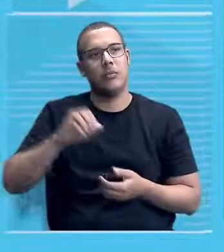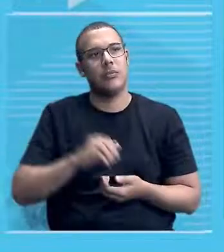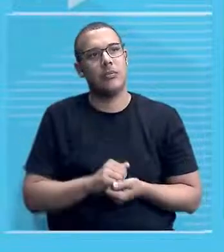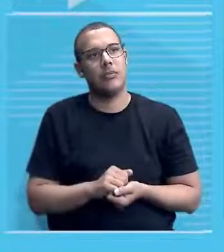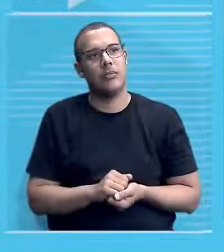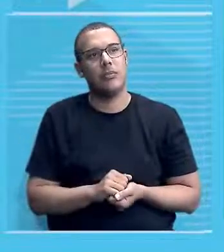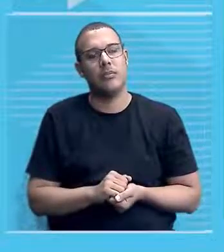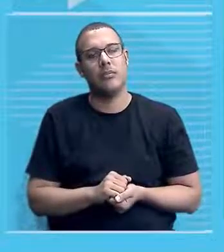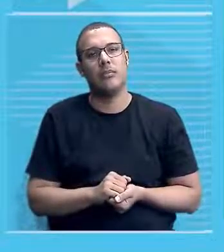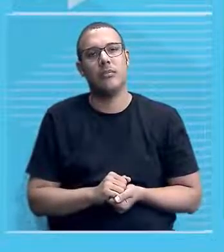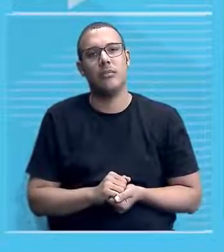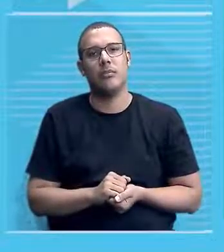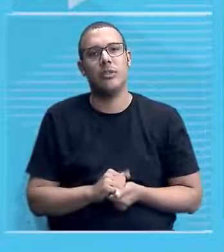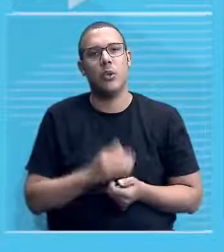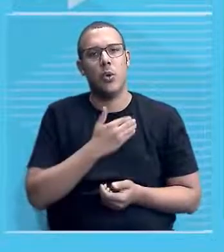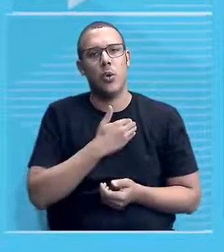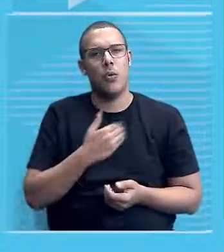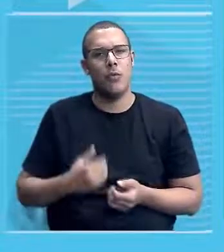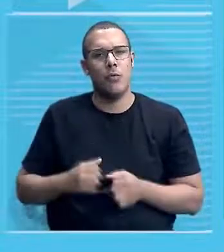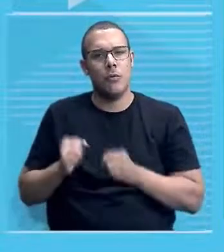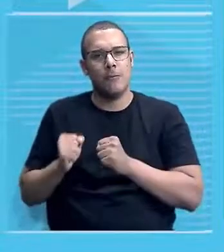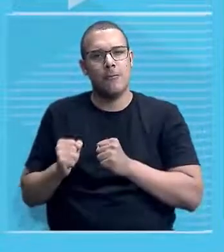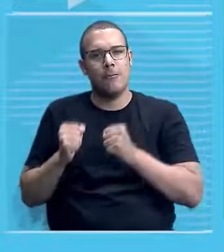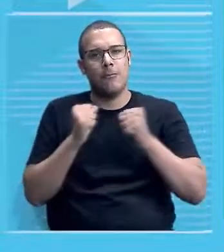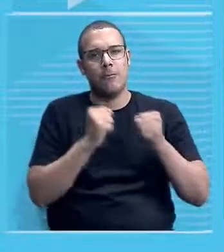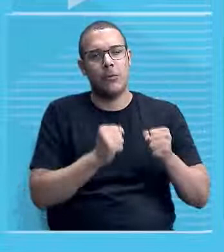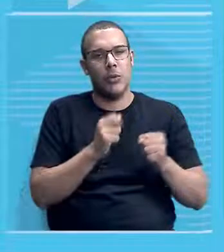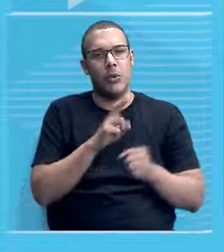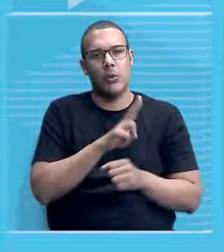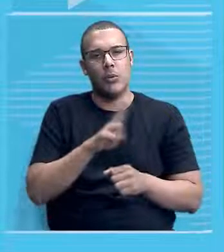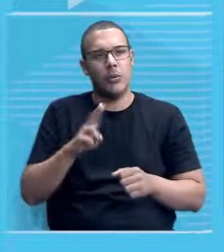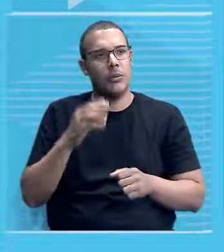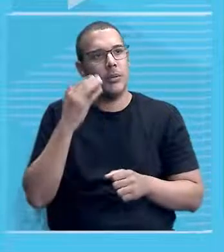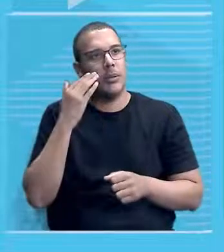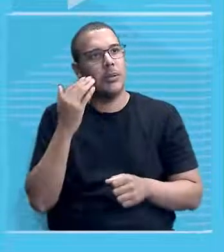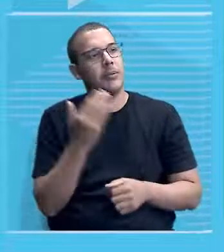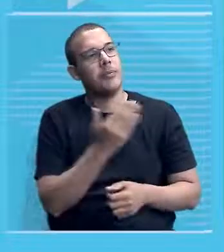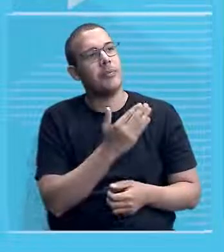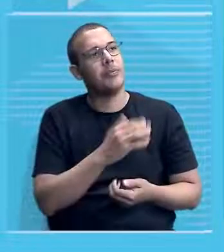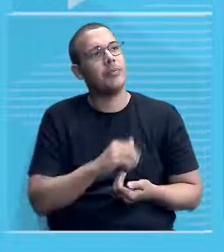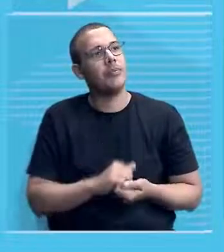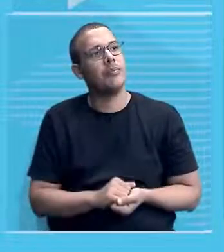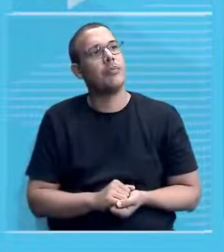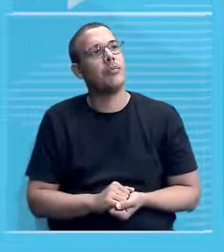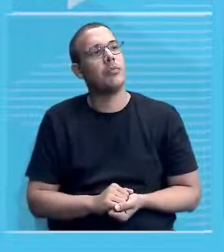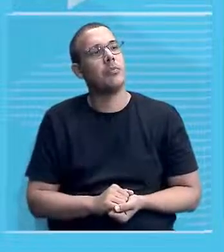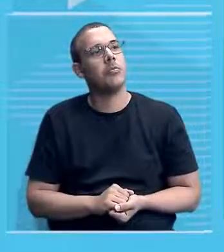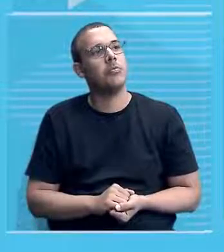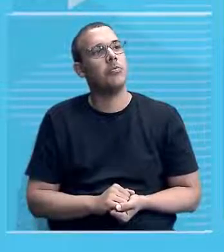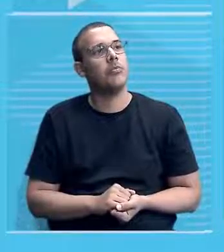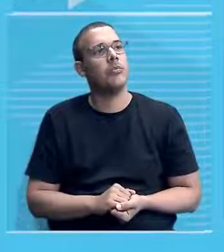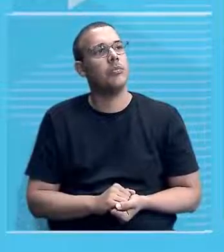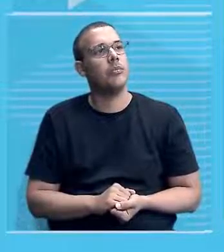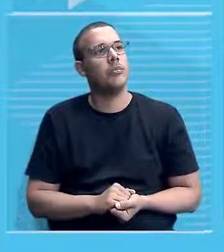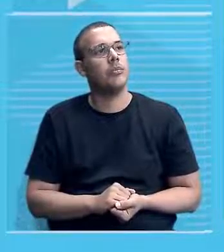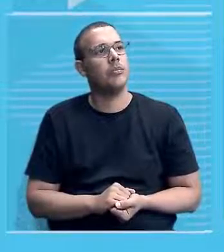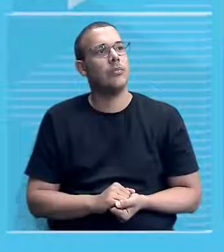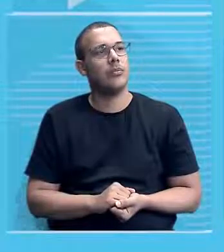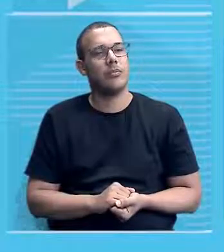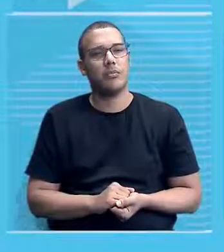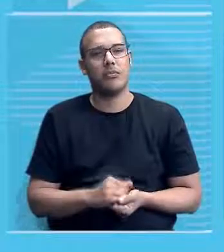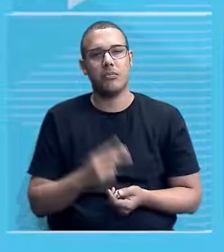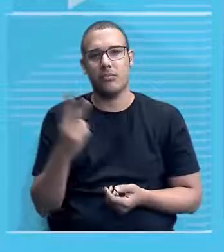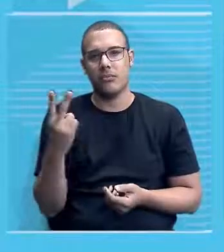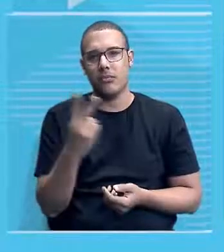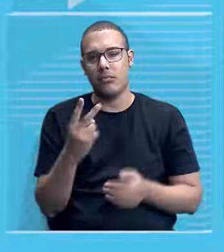irmãos poderosos e o nome dele é Sebastião José de Carvalho e Melo duas famílias